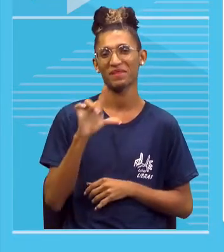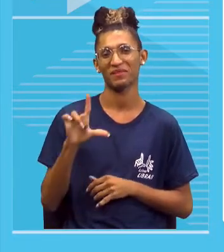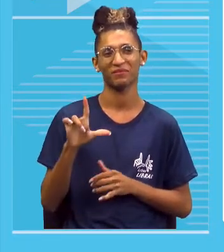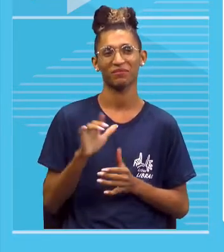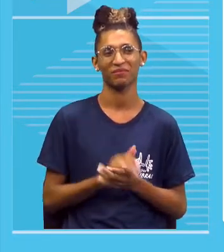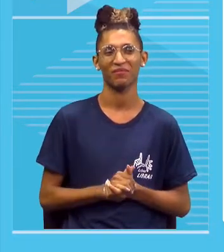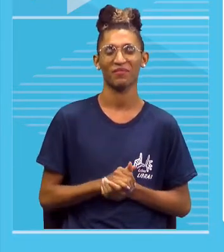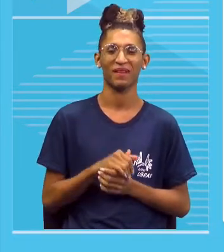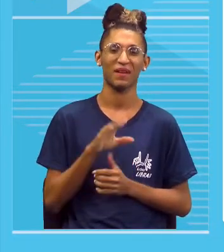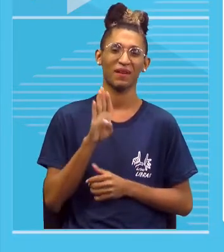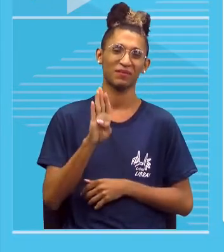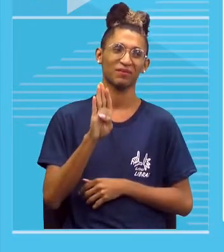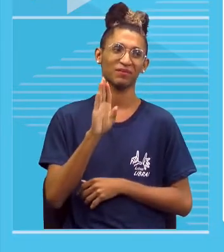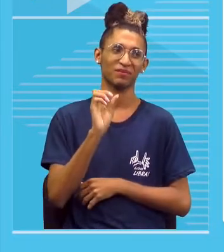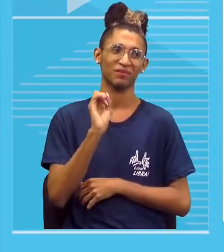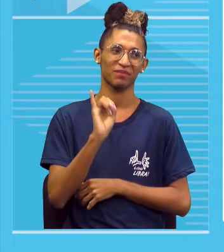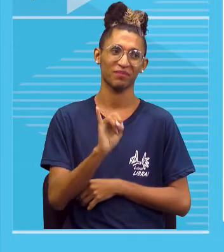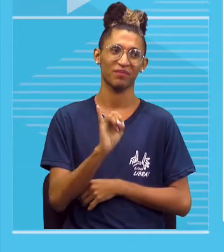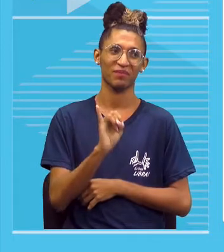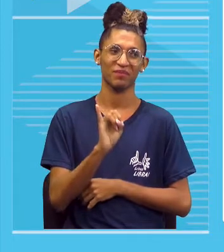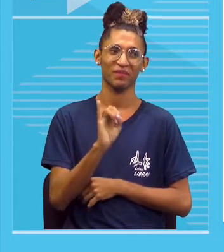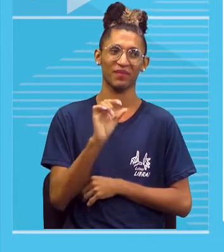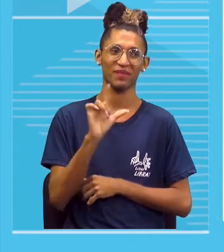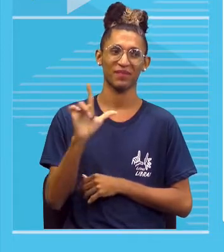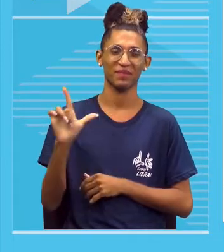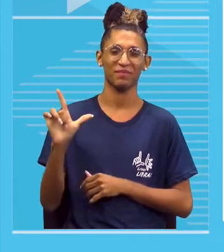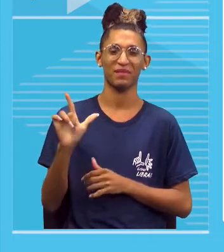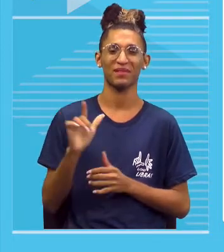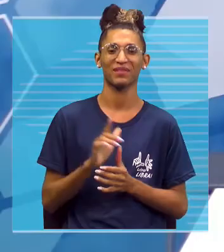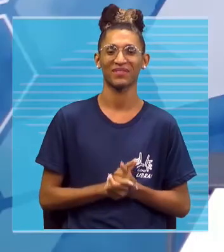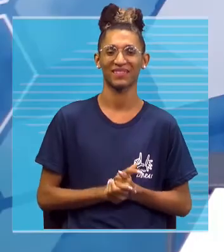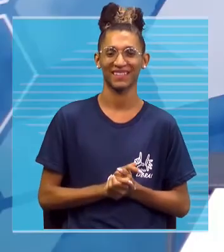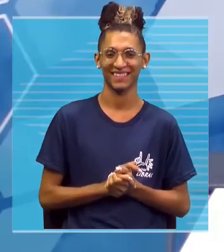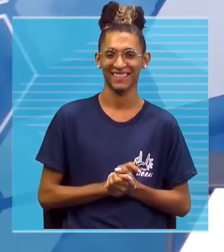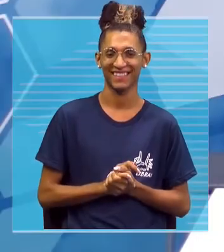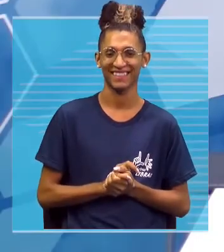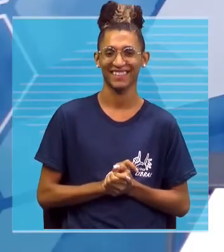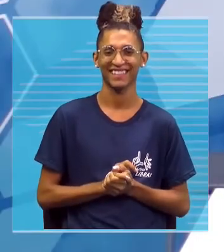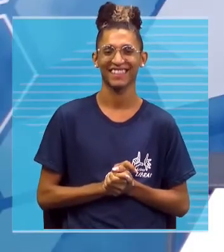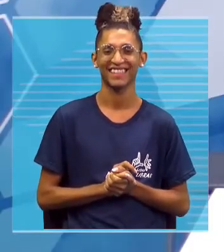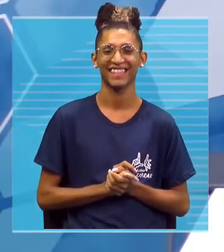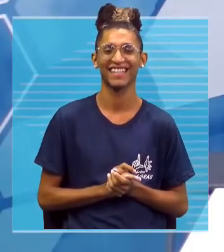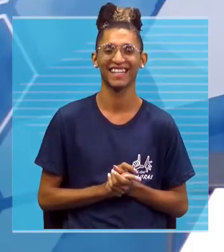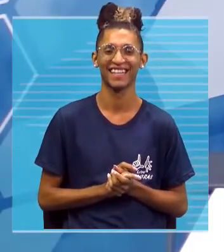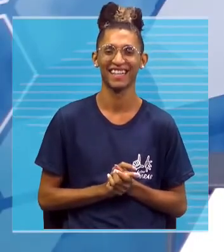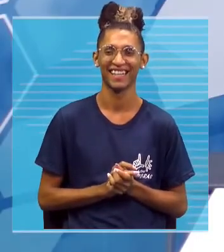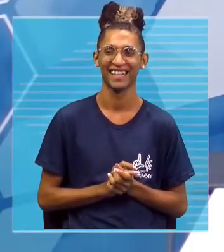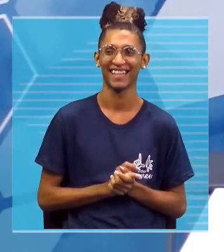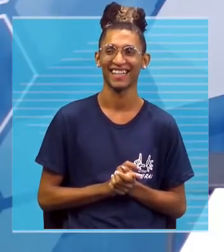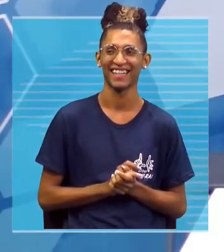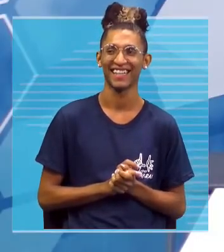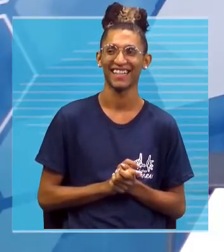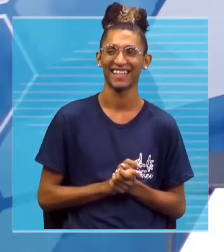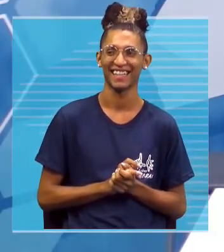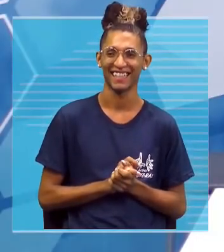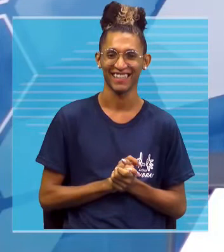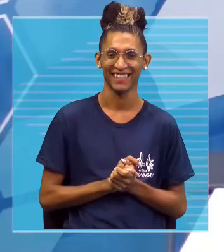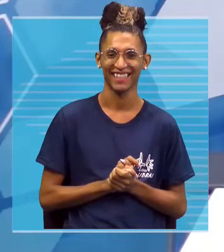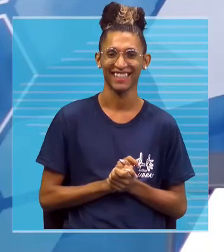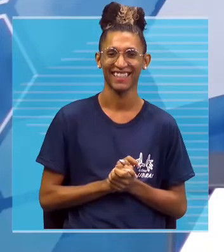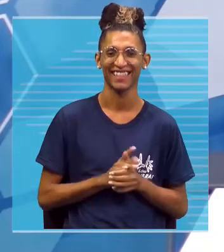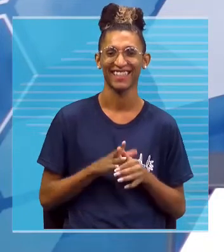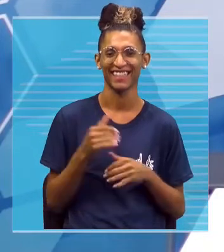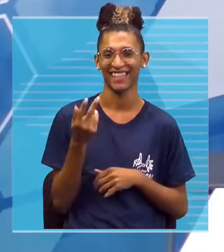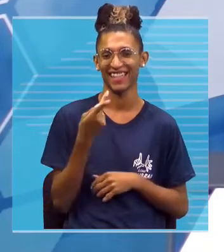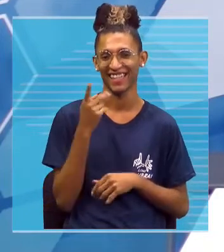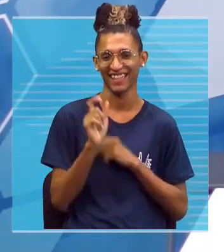e bora o Bill a ladrão Oi eu